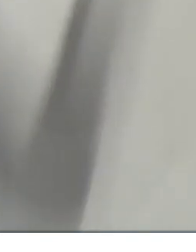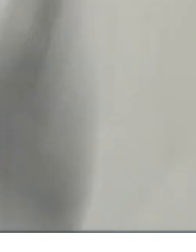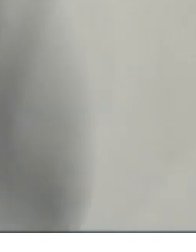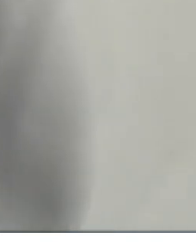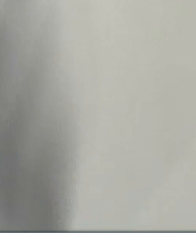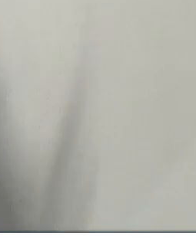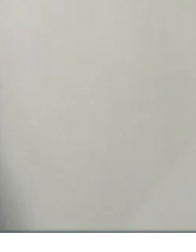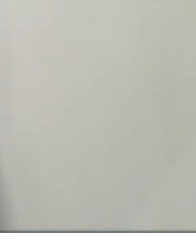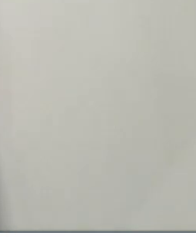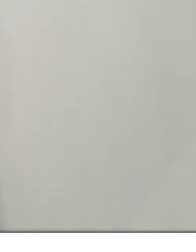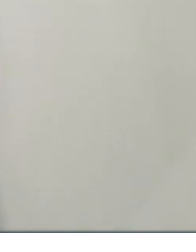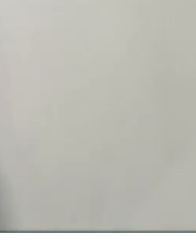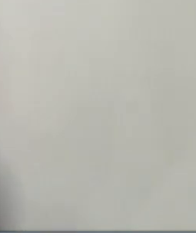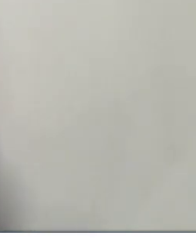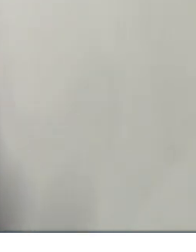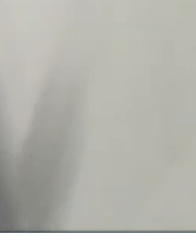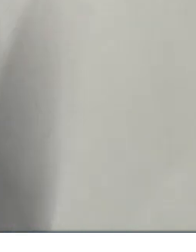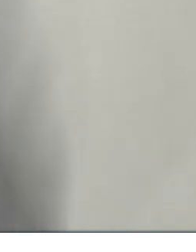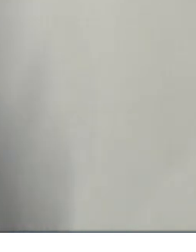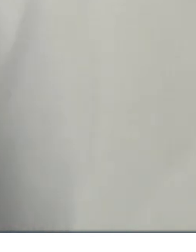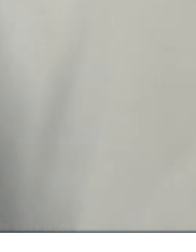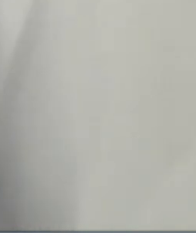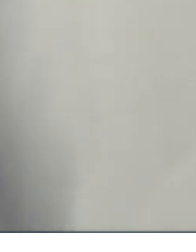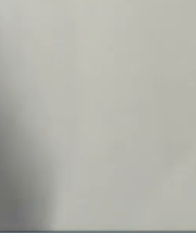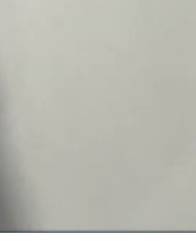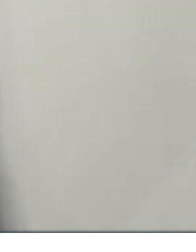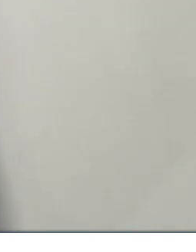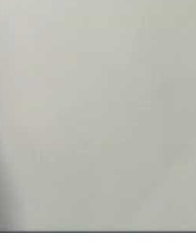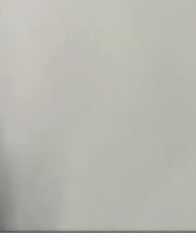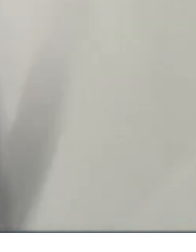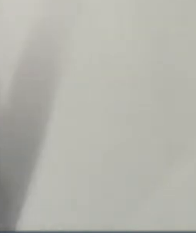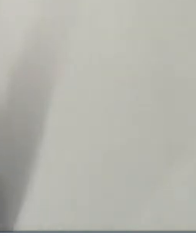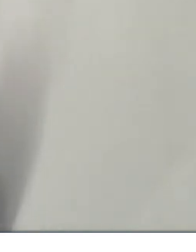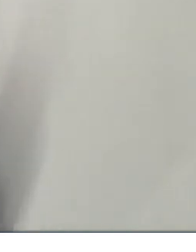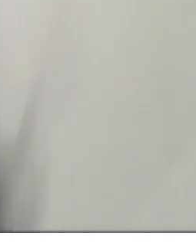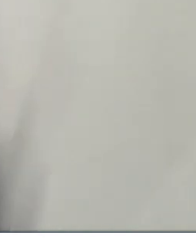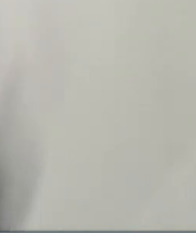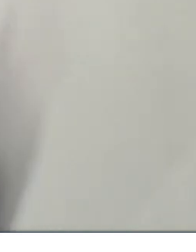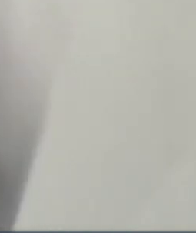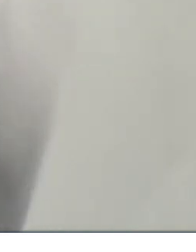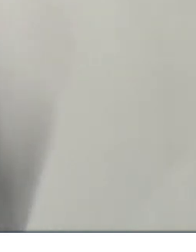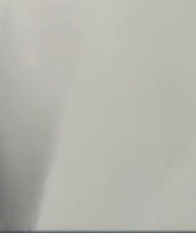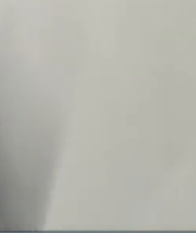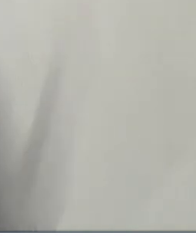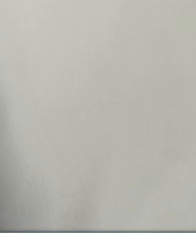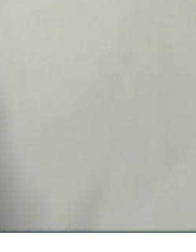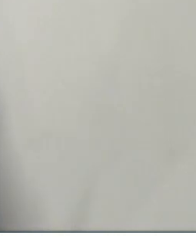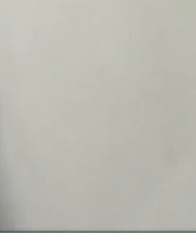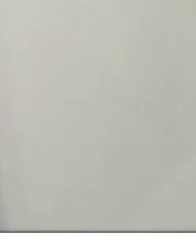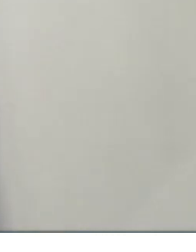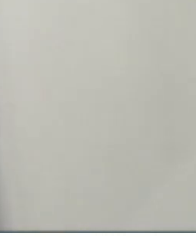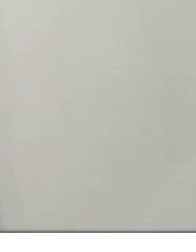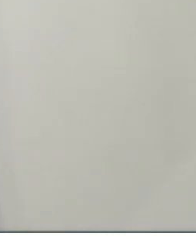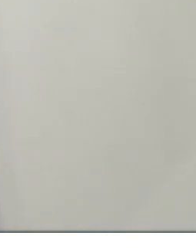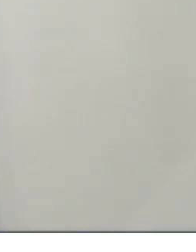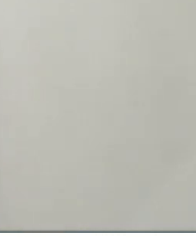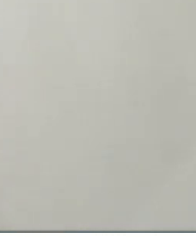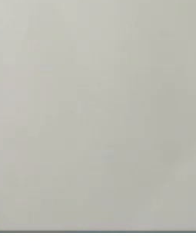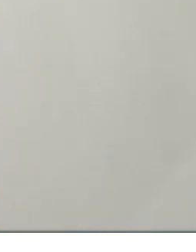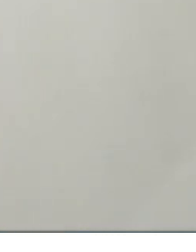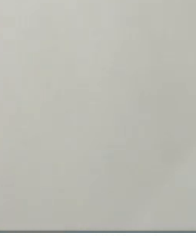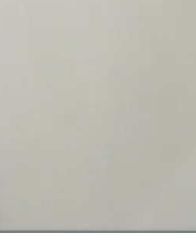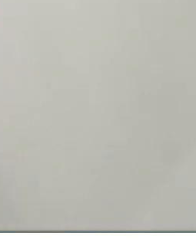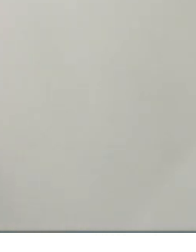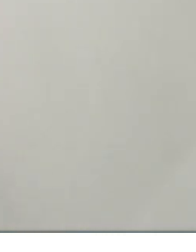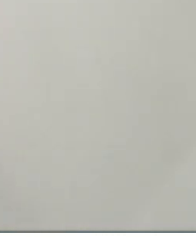Érica, que foi o verdadeiro anjo na minha vida, a doutora Camila. Tive prazer de ter ótimos desfechos em cuidados